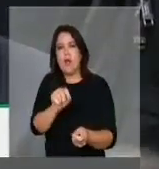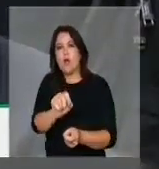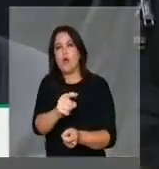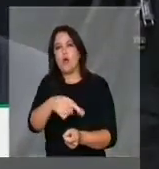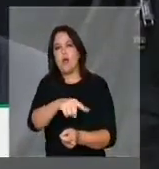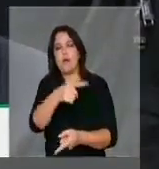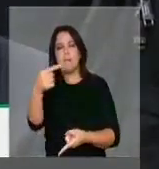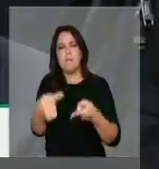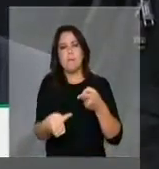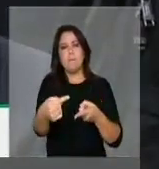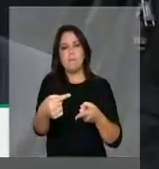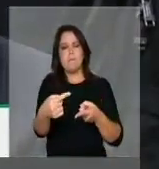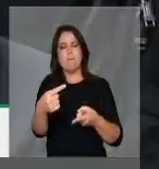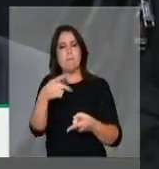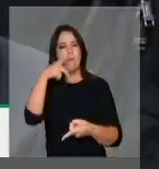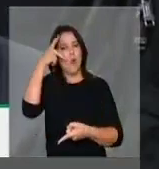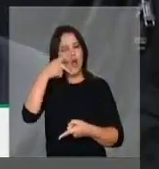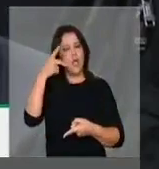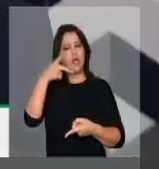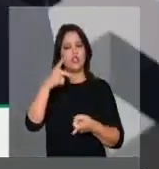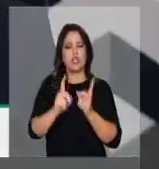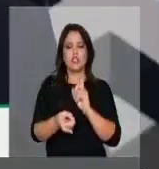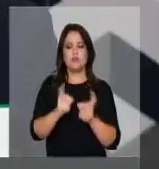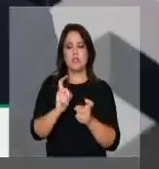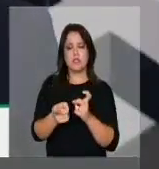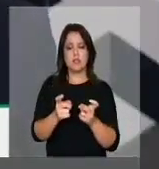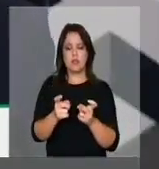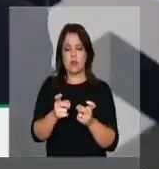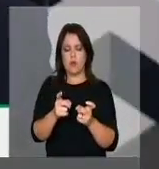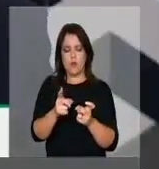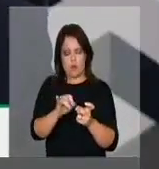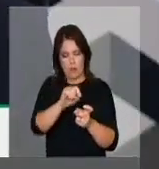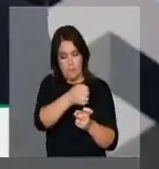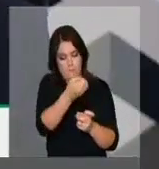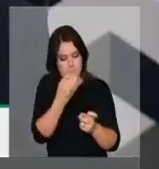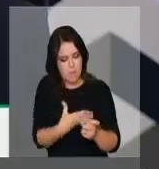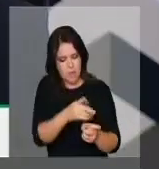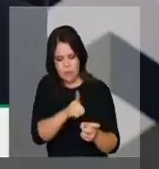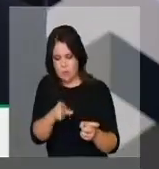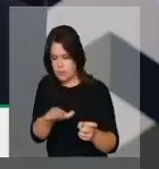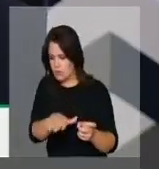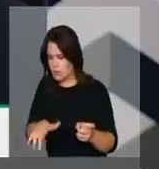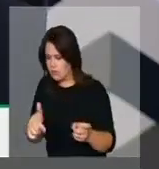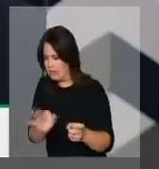que com elas a política e a administração pública vai bem, sem elas ela vai mal.